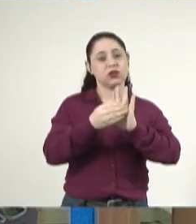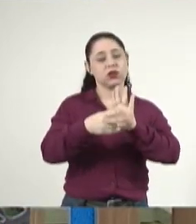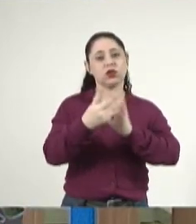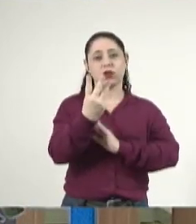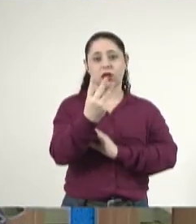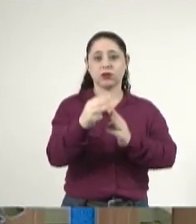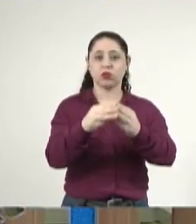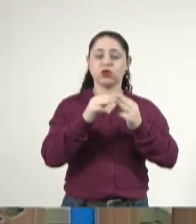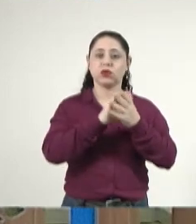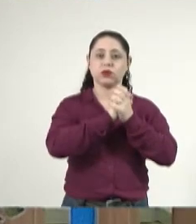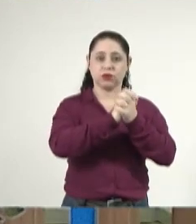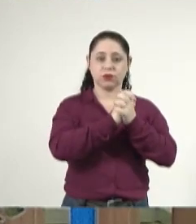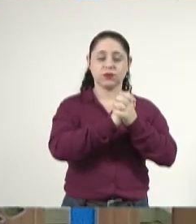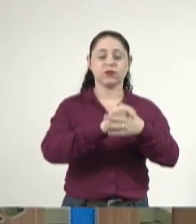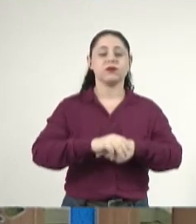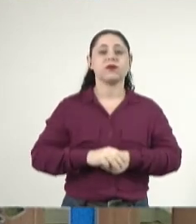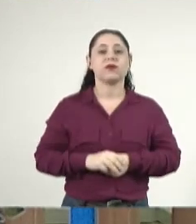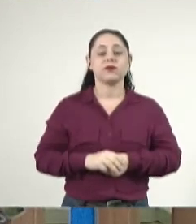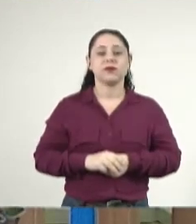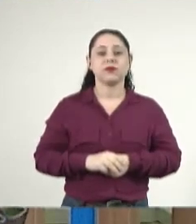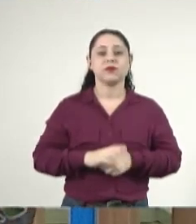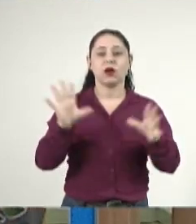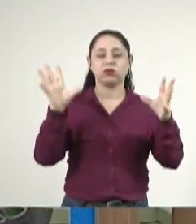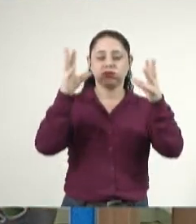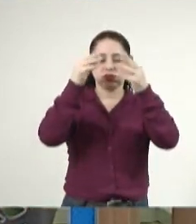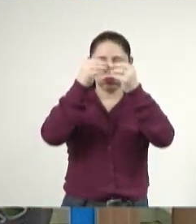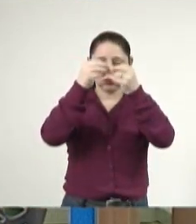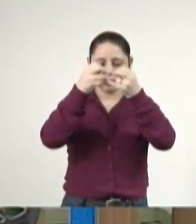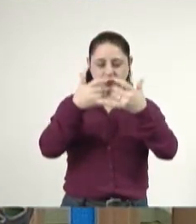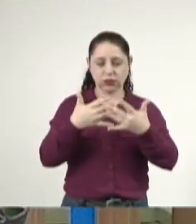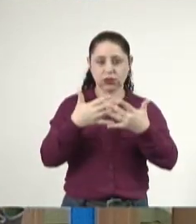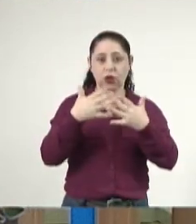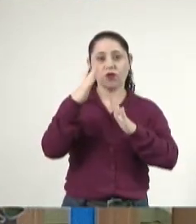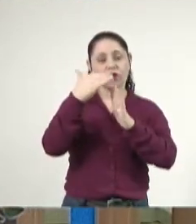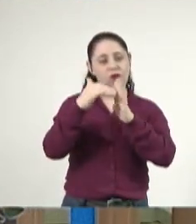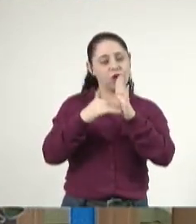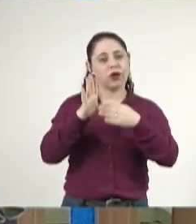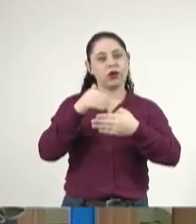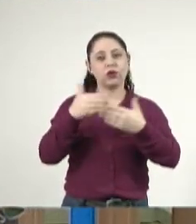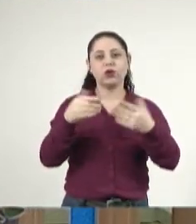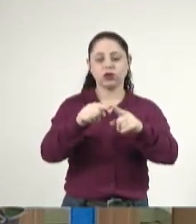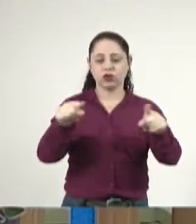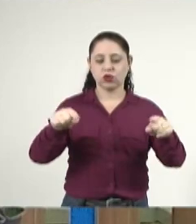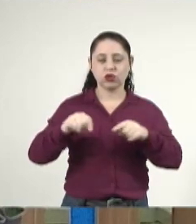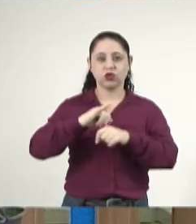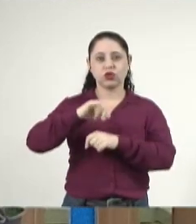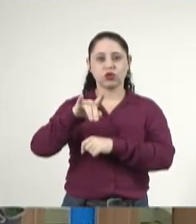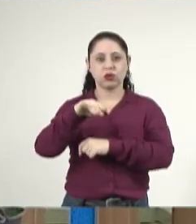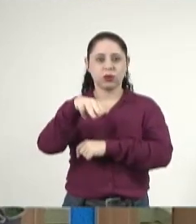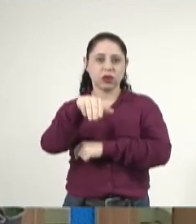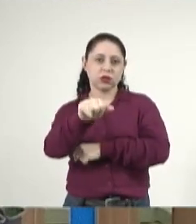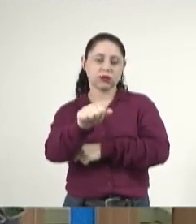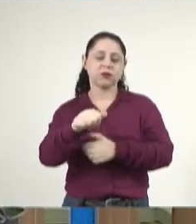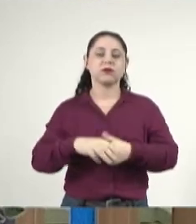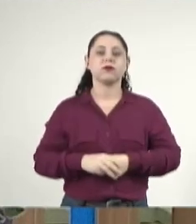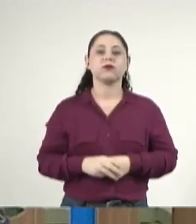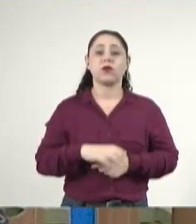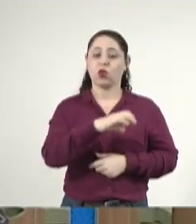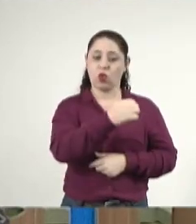3 moções de congratulação. Esse é o resumo das votações hoje no plenário Júlio Maia aqui na Alemes. Bom,